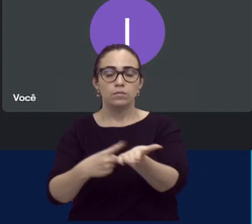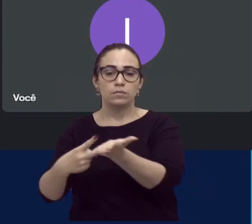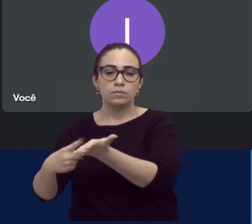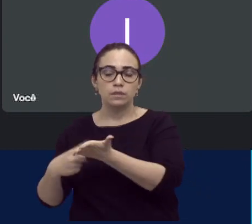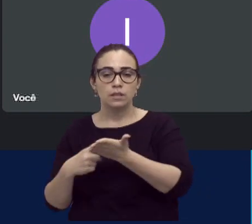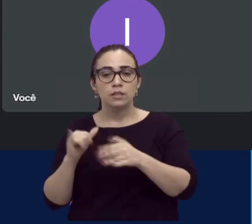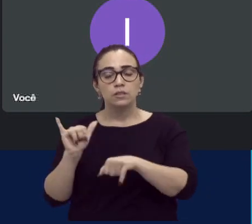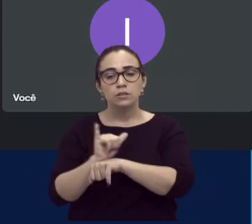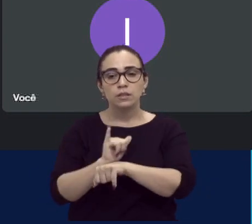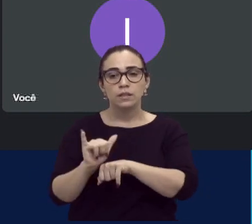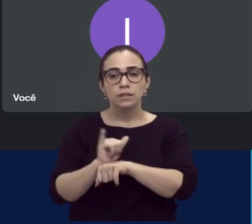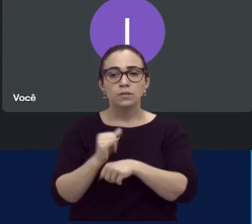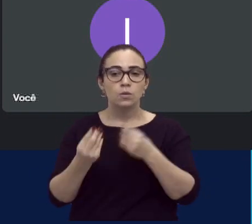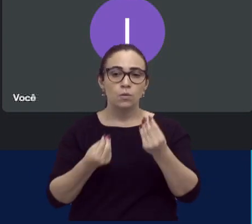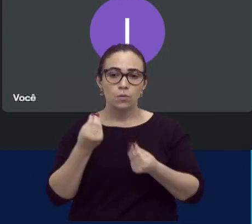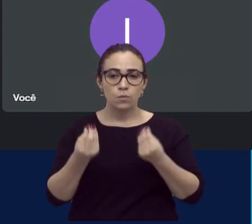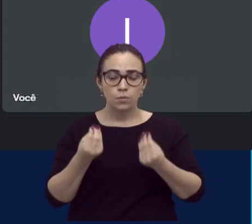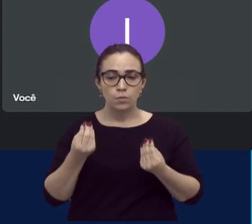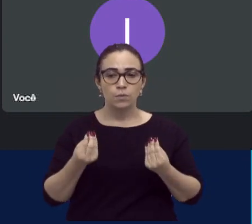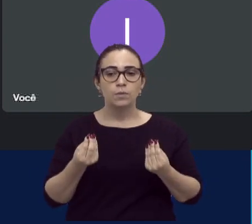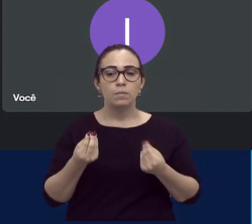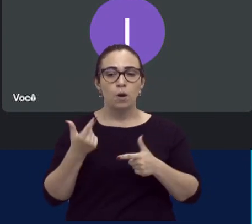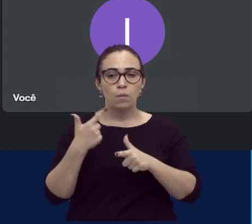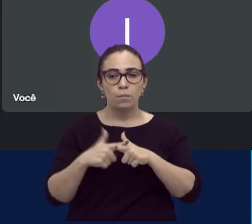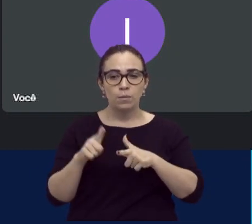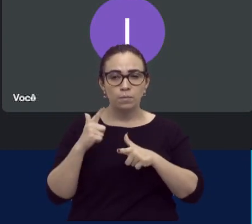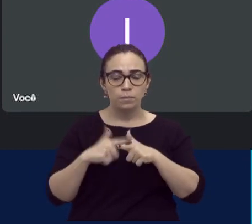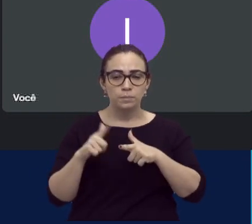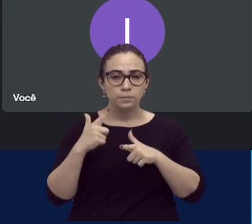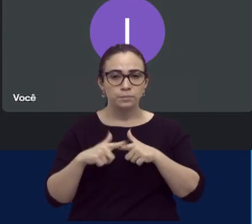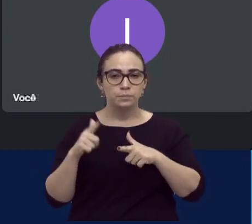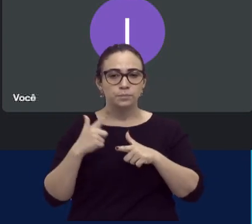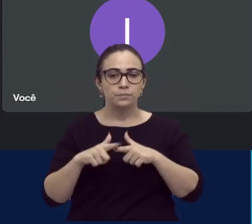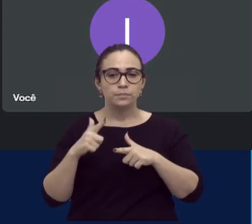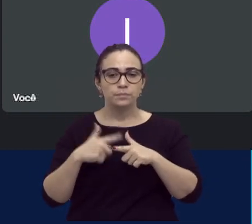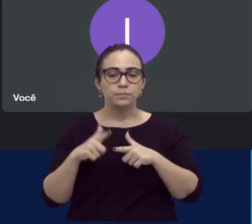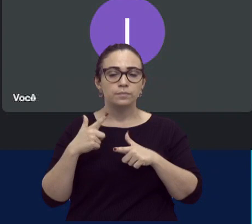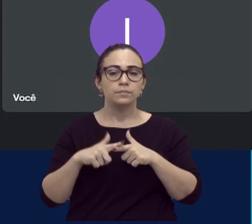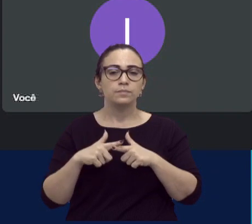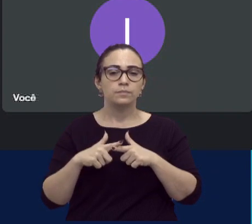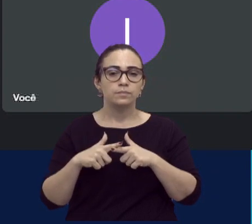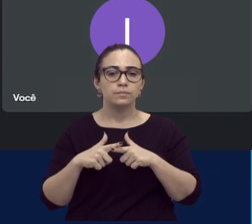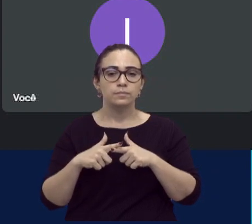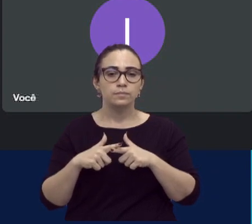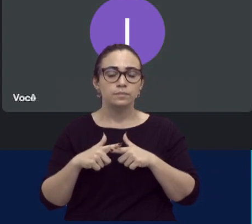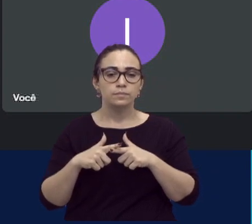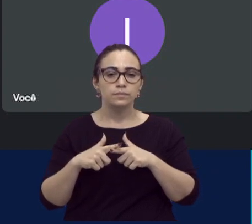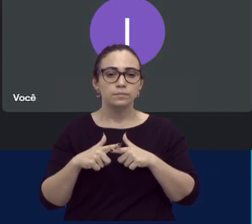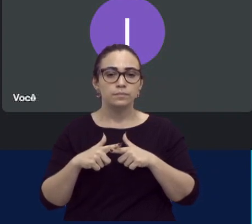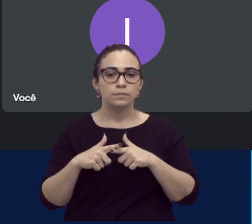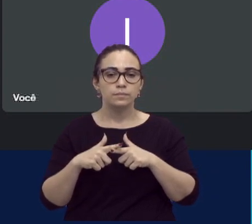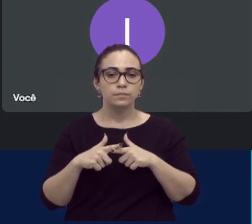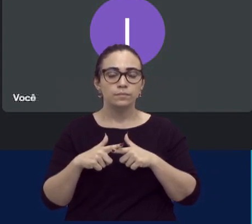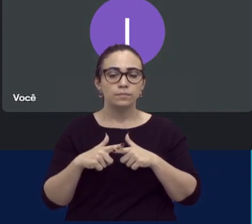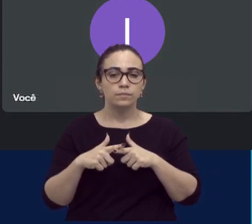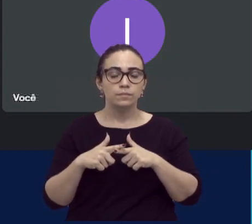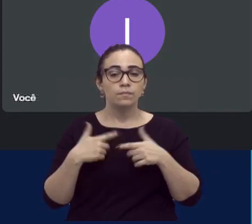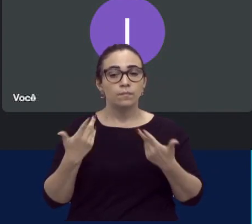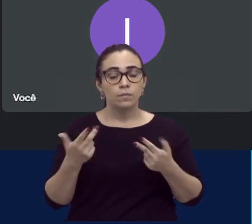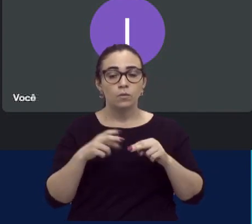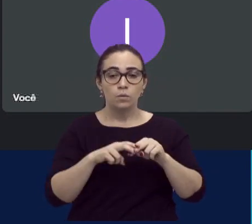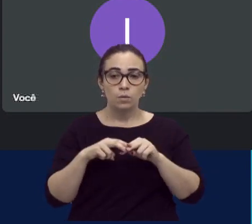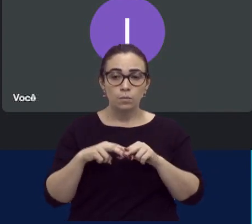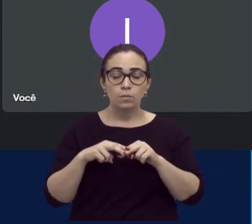de superação de problemas que nos afligem a todos. E, em razão disso,